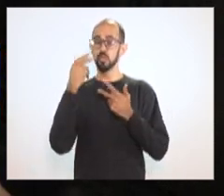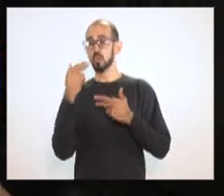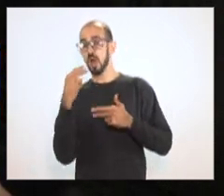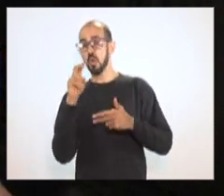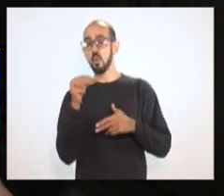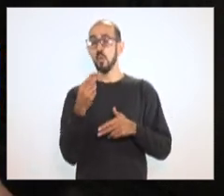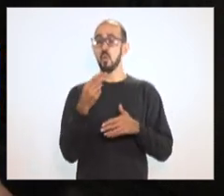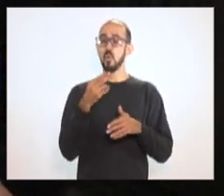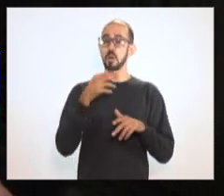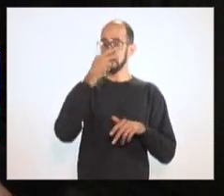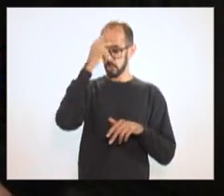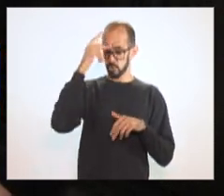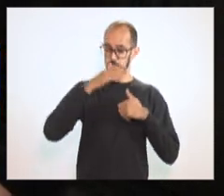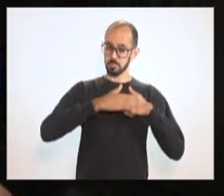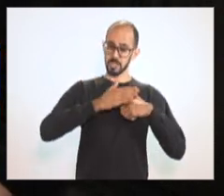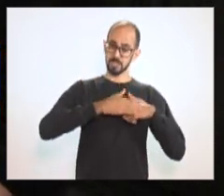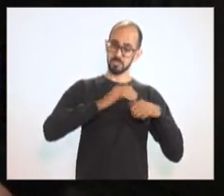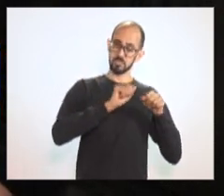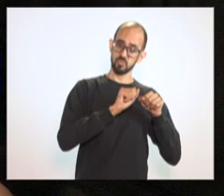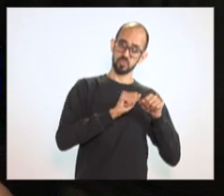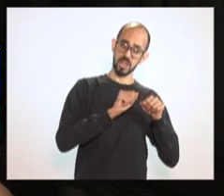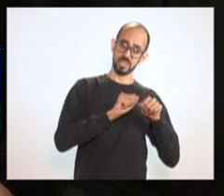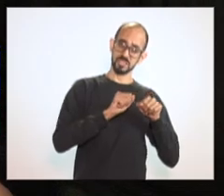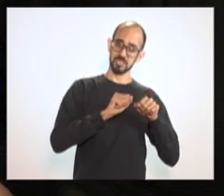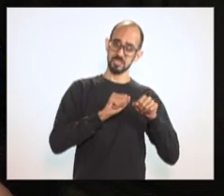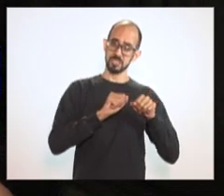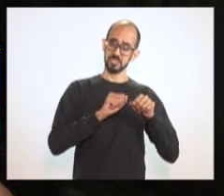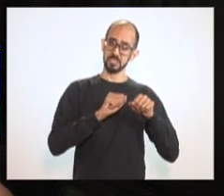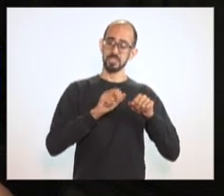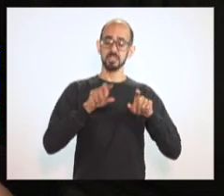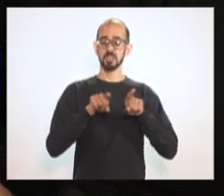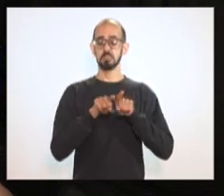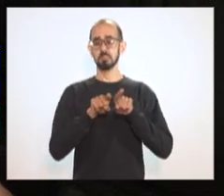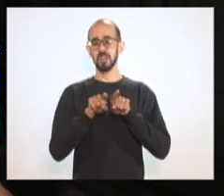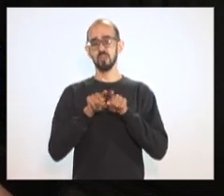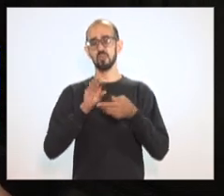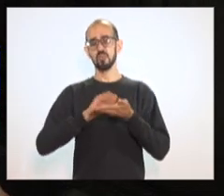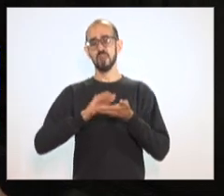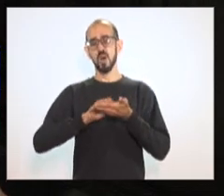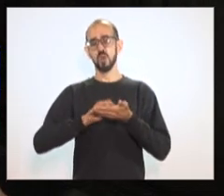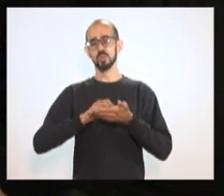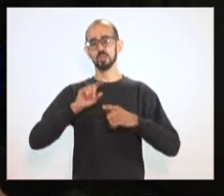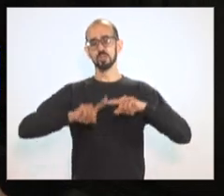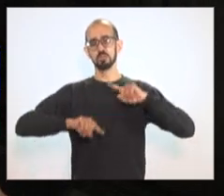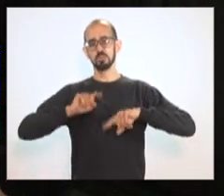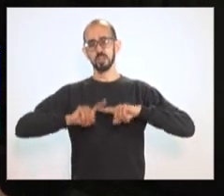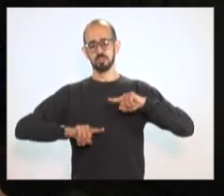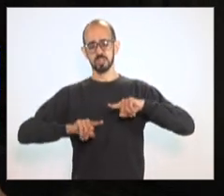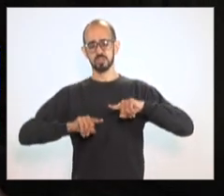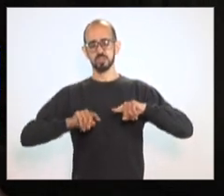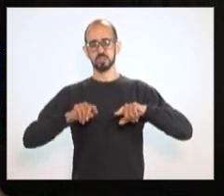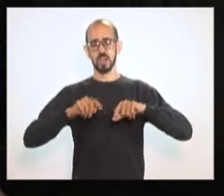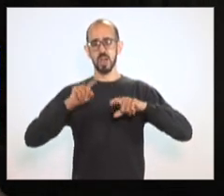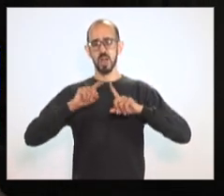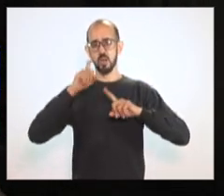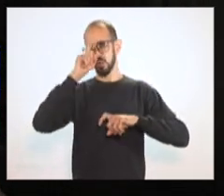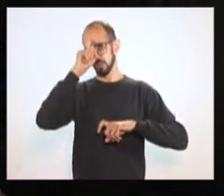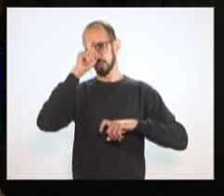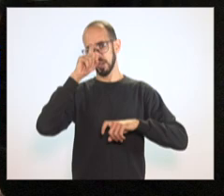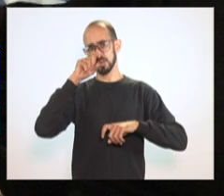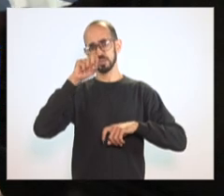maternidades com falta de condições falta de equipamentos a maternidade até hoje de